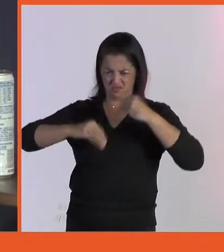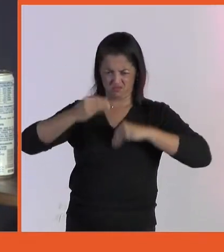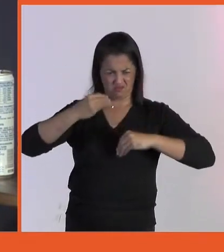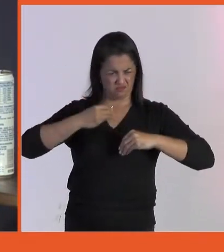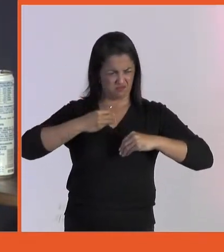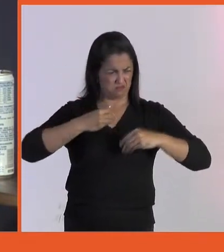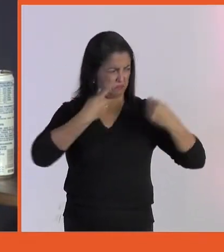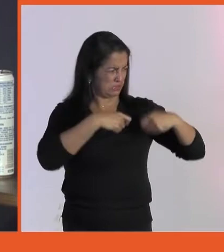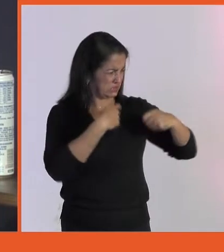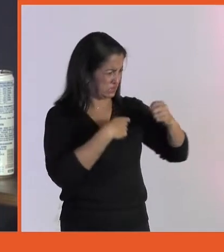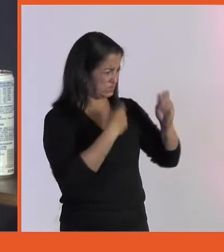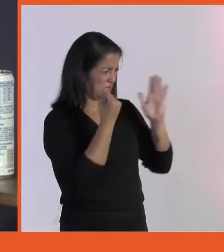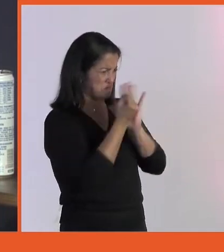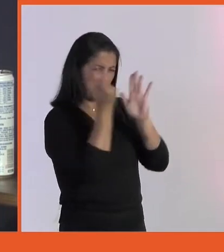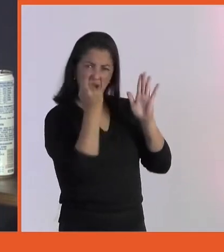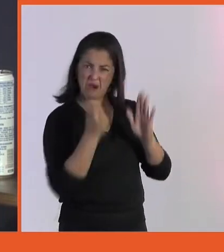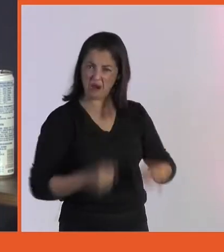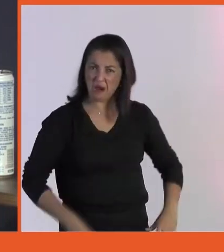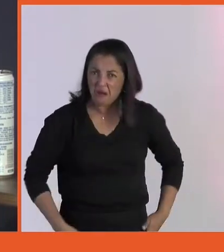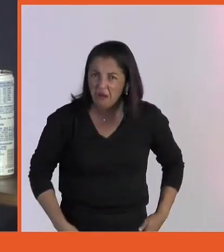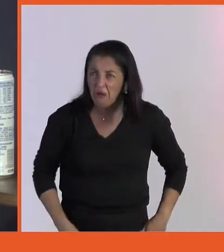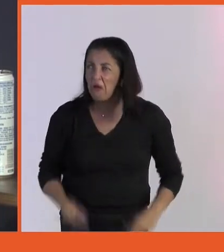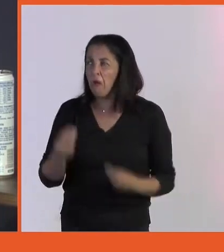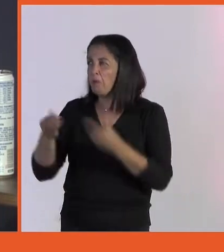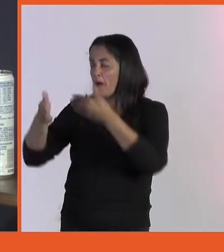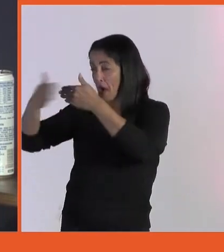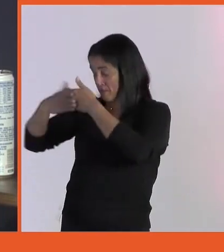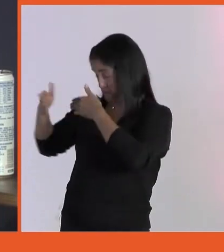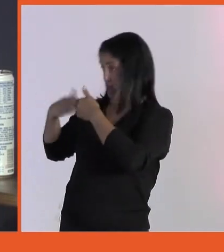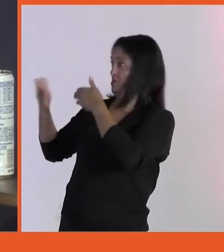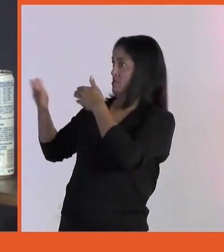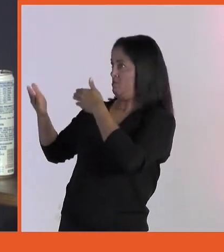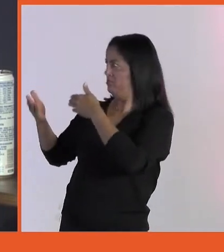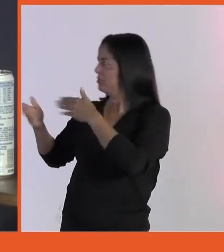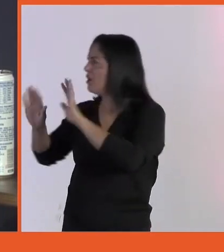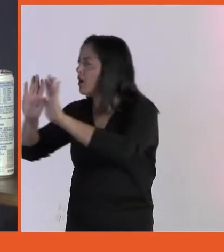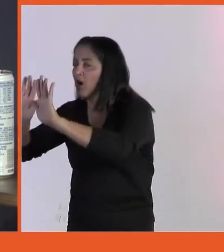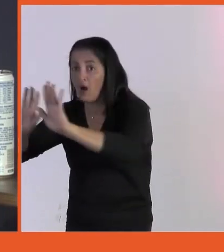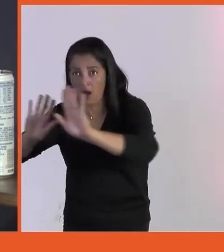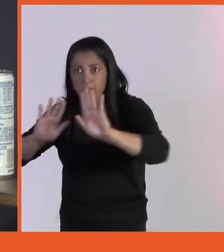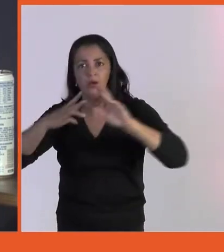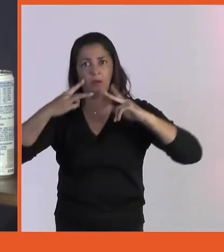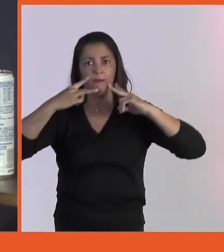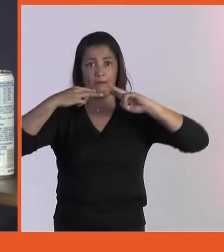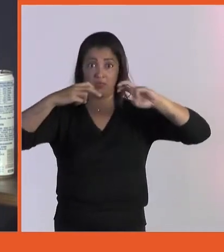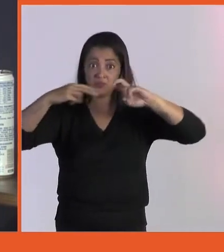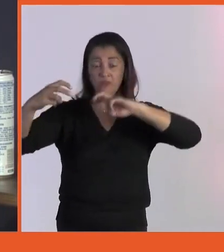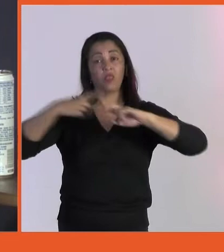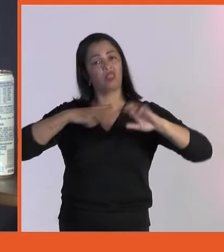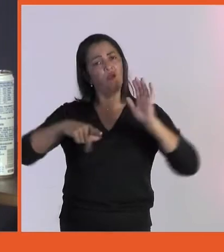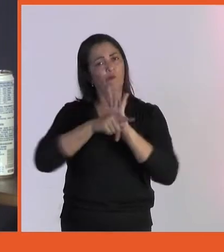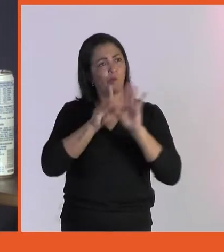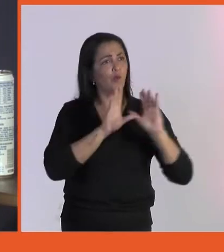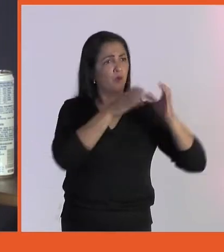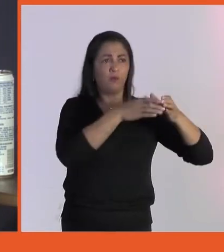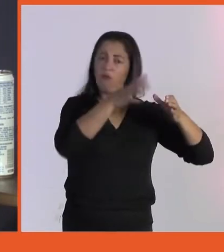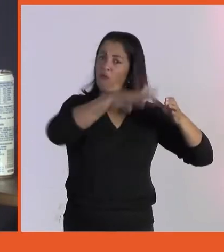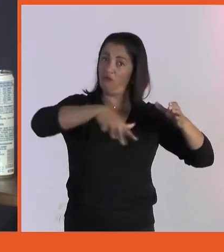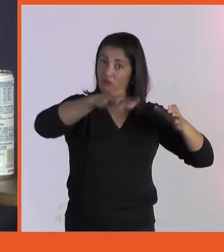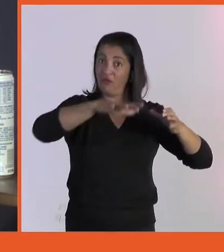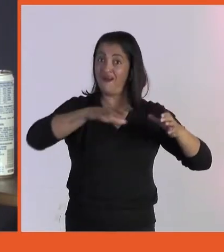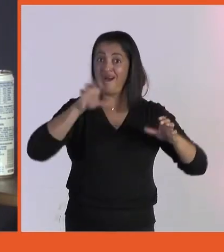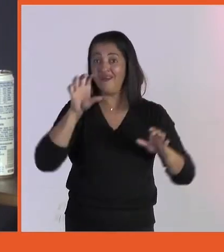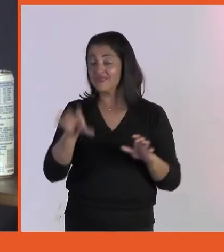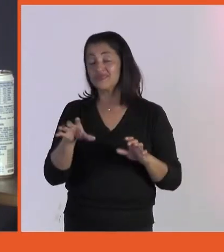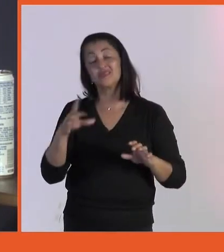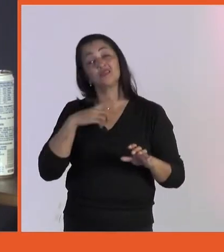deve estar batendo na porta, elas estão fechando porta, né? Mas, pô, eles perceberam que não tá, eles foram ajudar, eles foram estender a mão para vocês, né? Então,